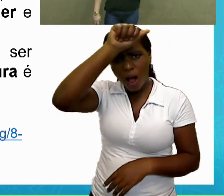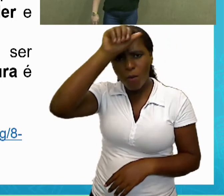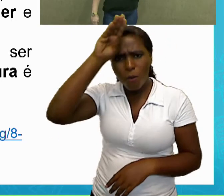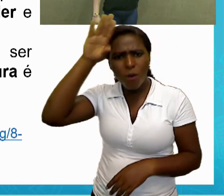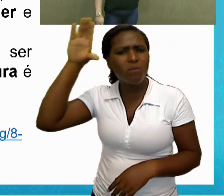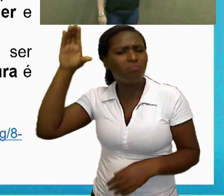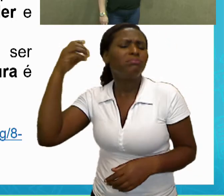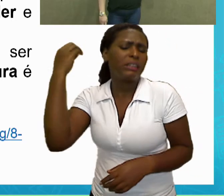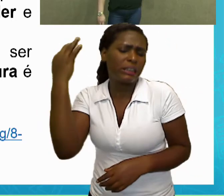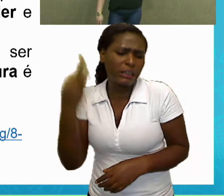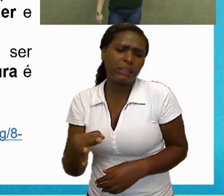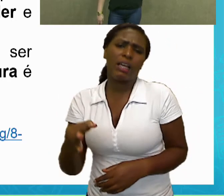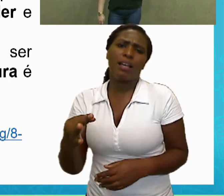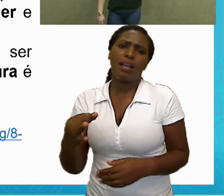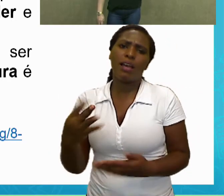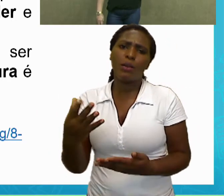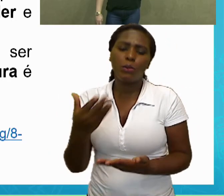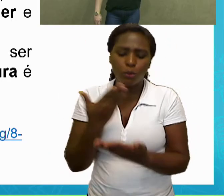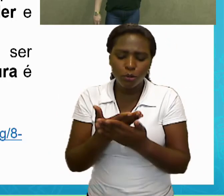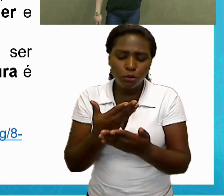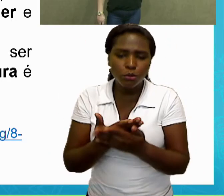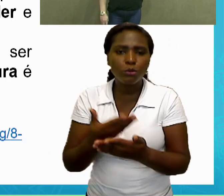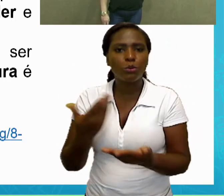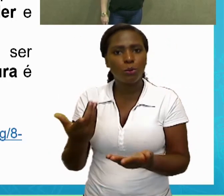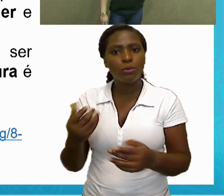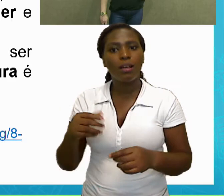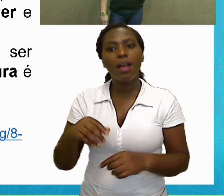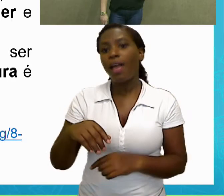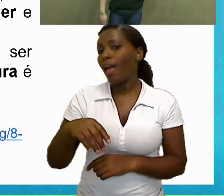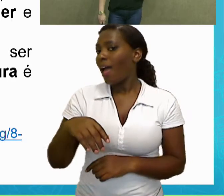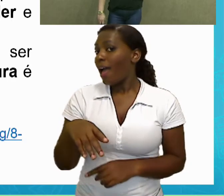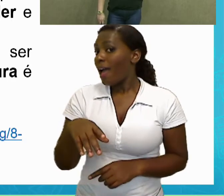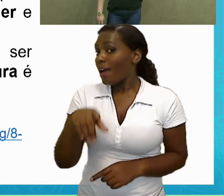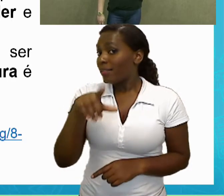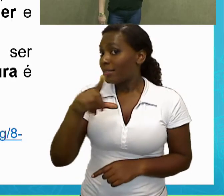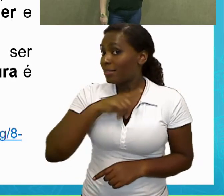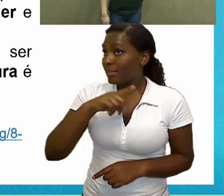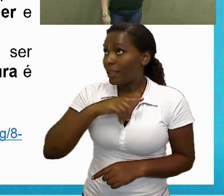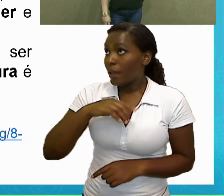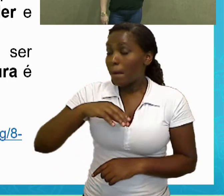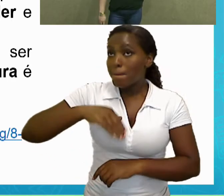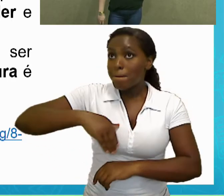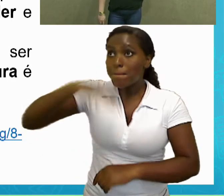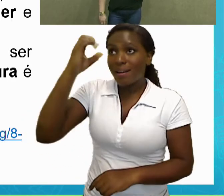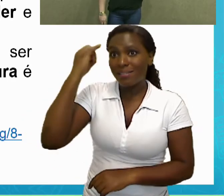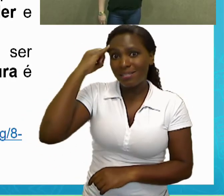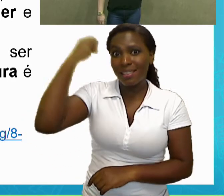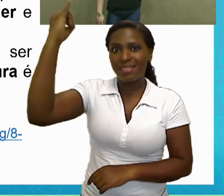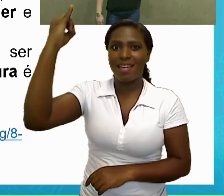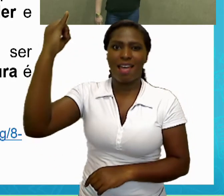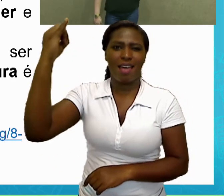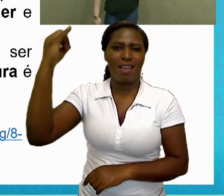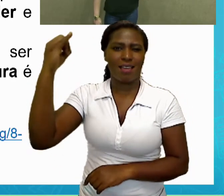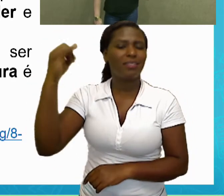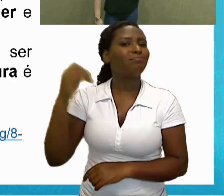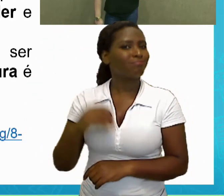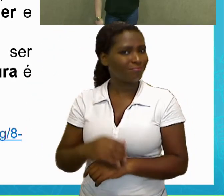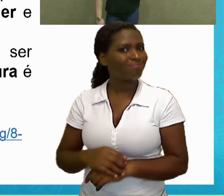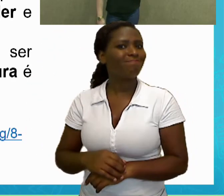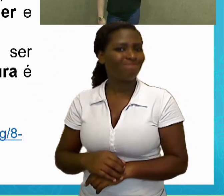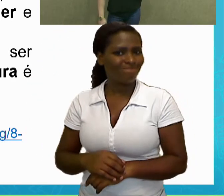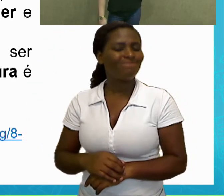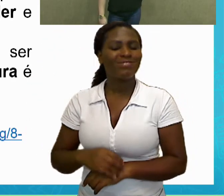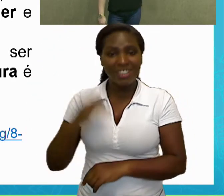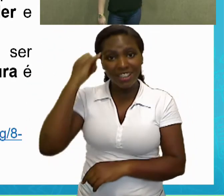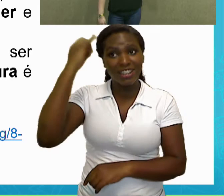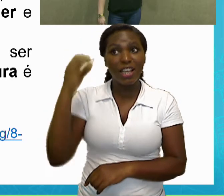muito mais propensos a terem aquelas ideias geniais. Por quê, gente? Porque a criatividade